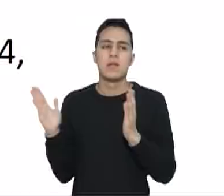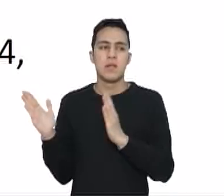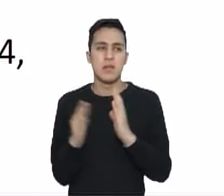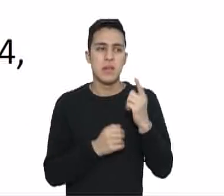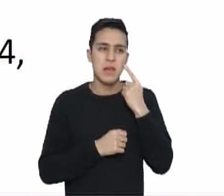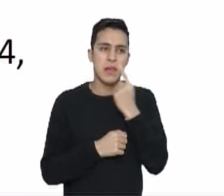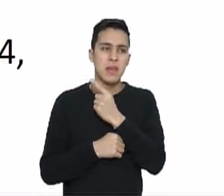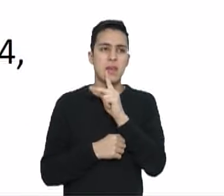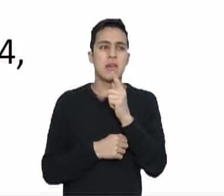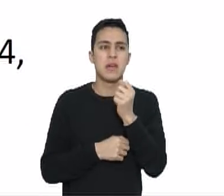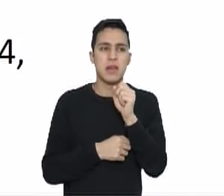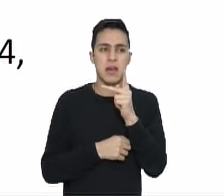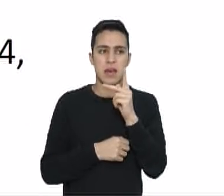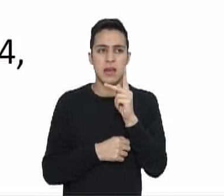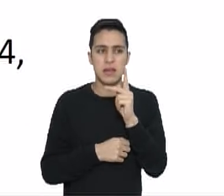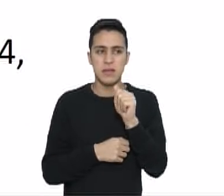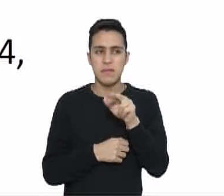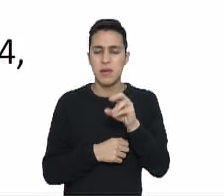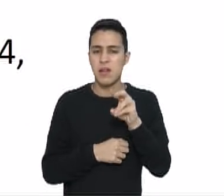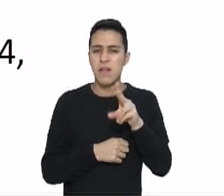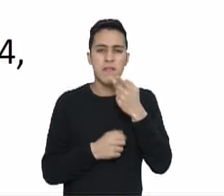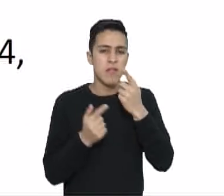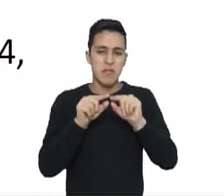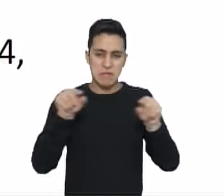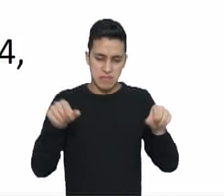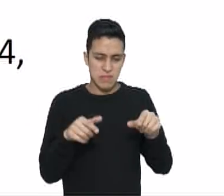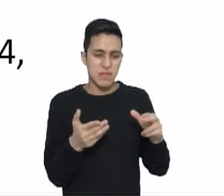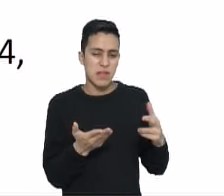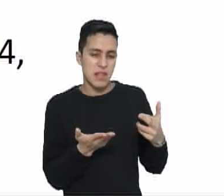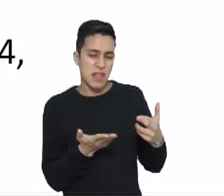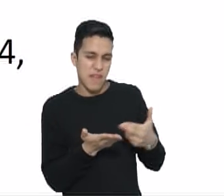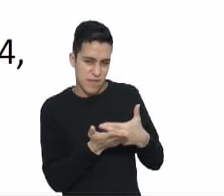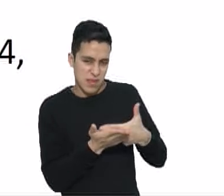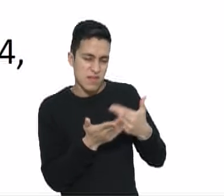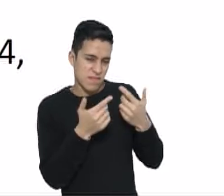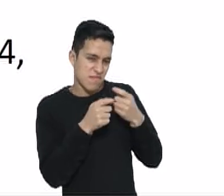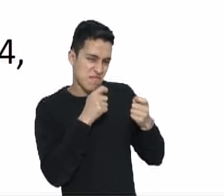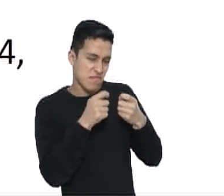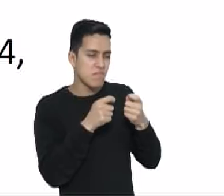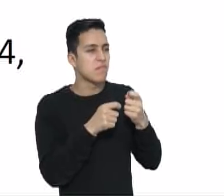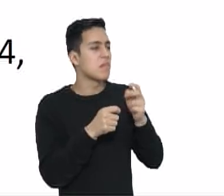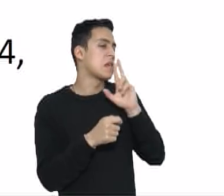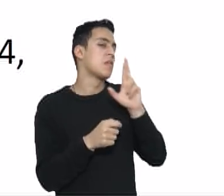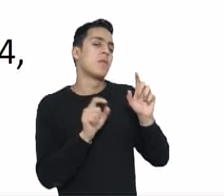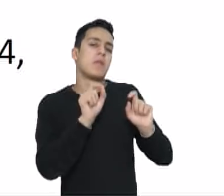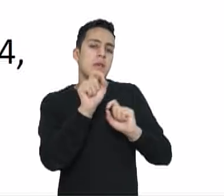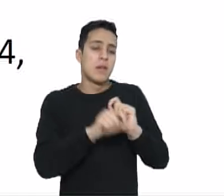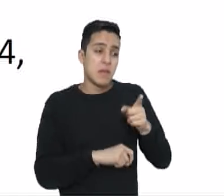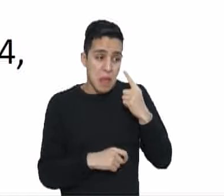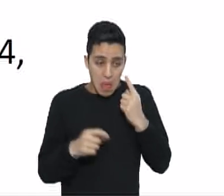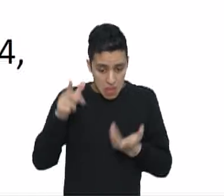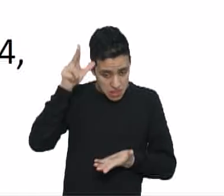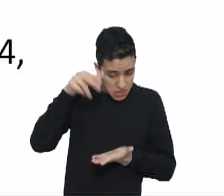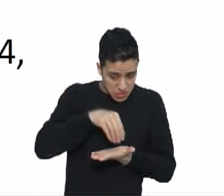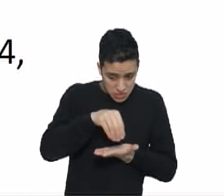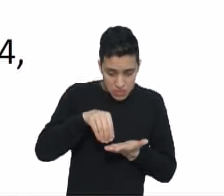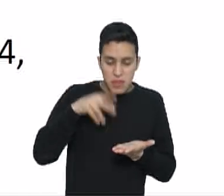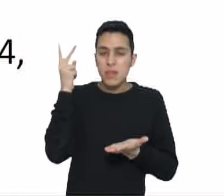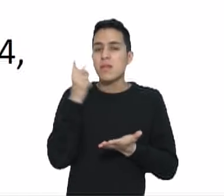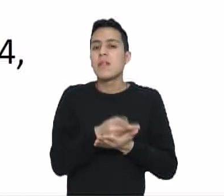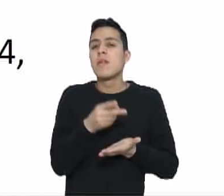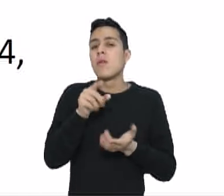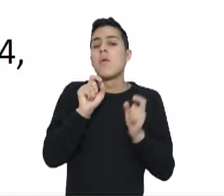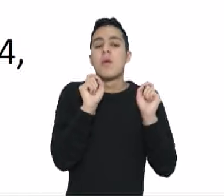Kasparov disse, numa entrevista para a revista Veja, do Brasil, o xadrez sempre foi um jogo